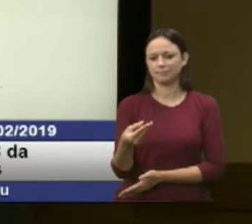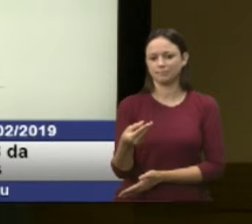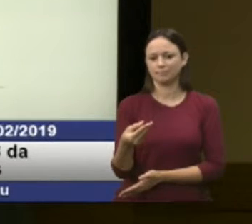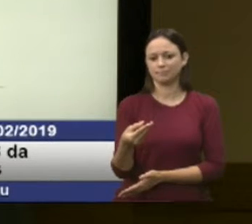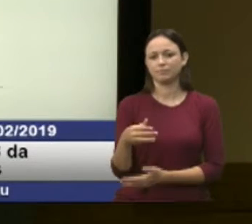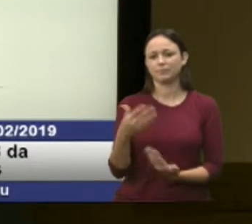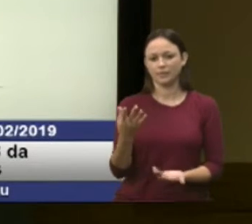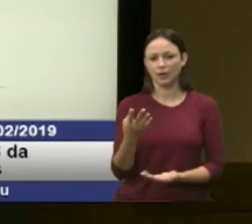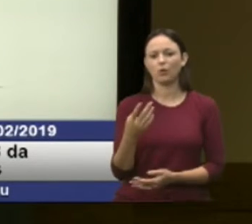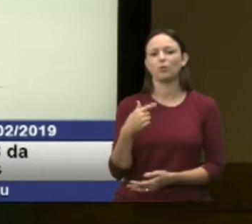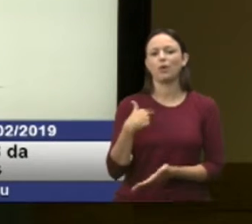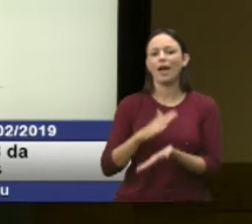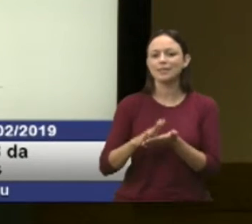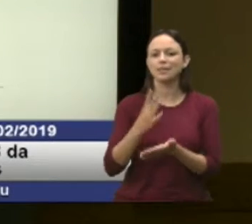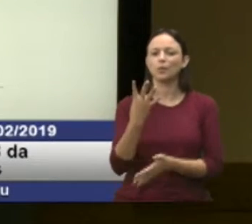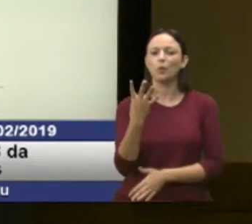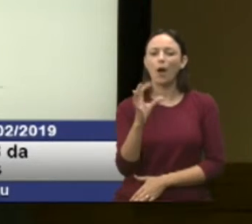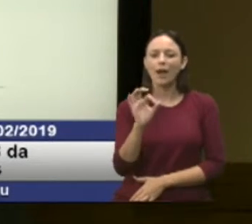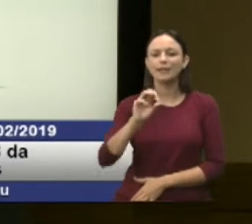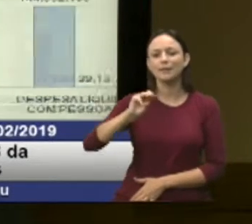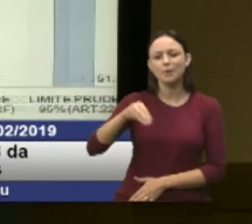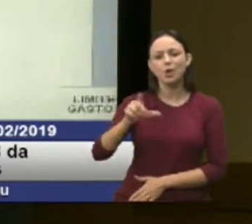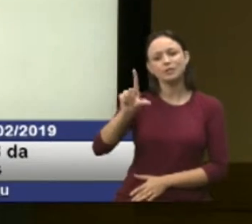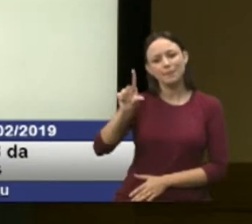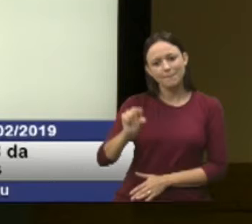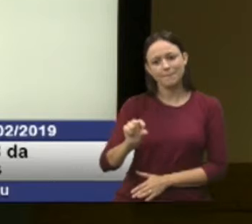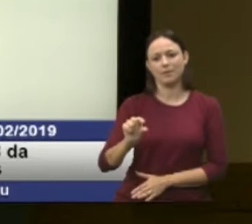40 milhões a menos aí de folha.